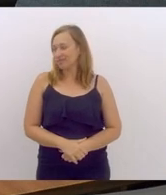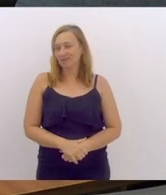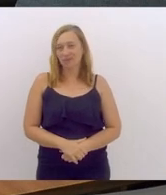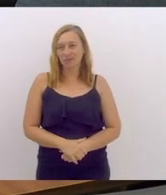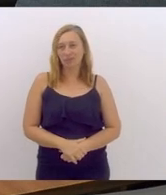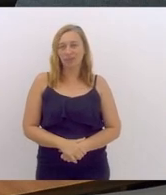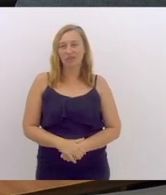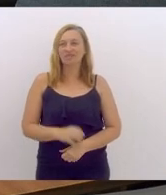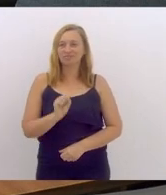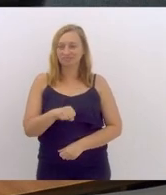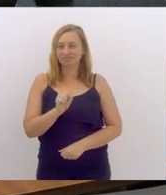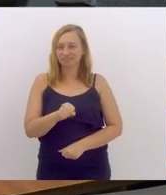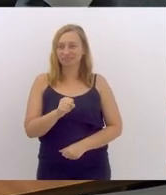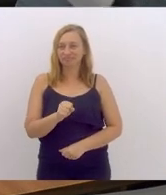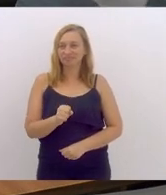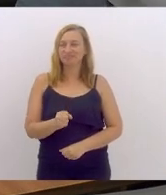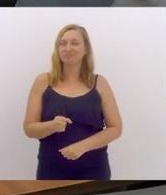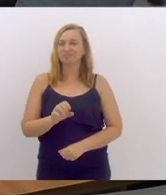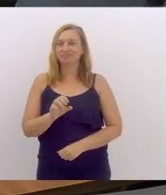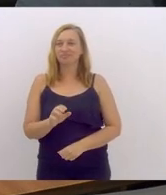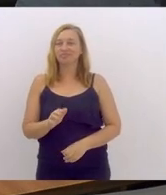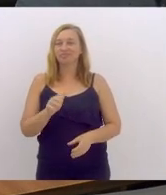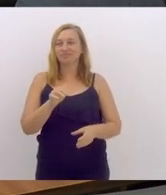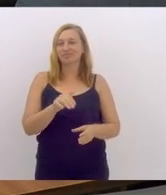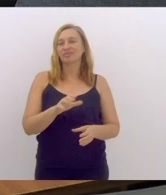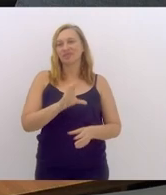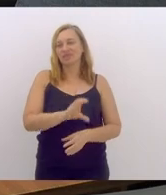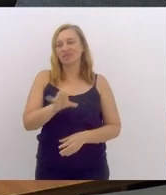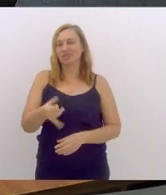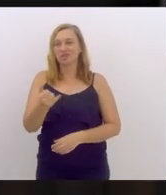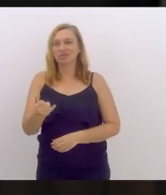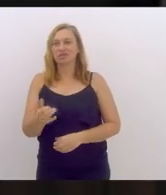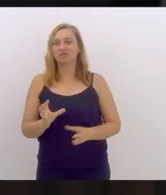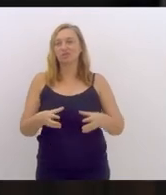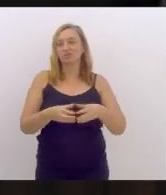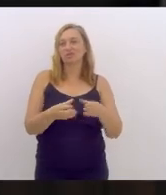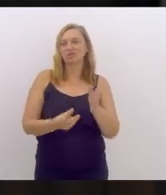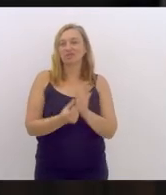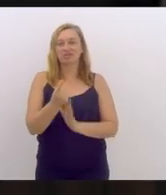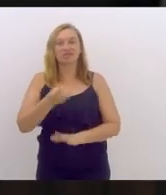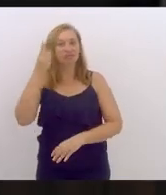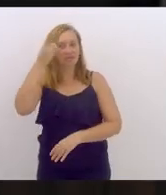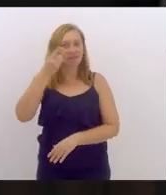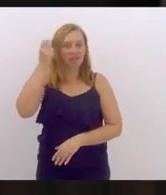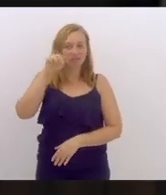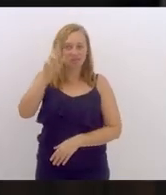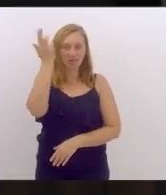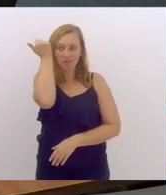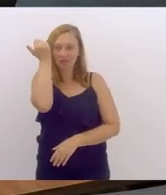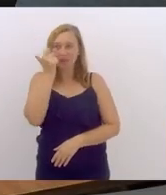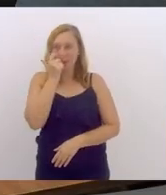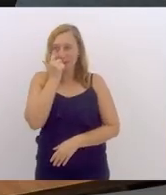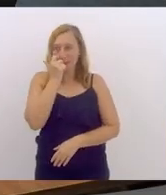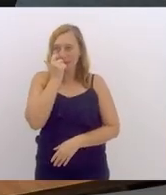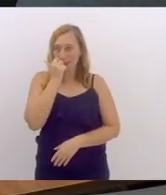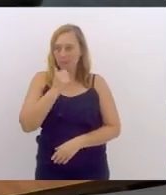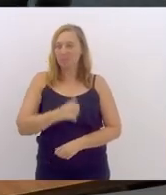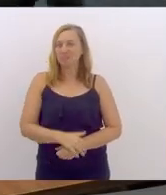favorável com parecer da ccj pela comissão de orçamento Deputado Eliomar Coelho